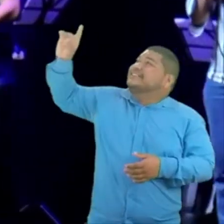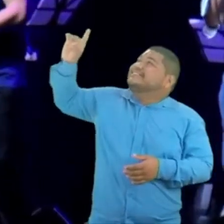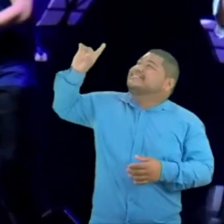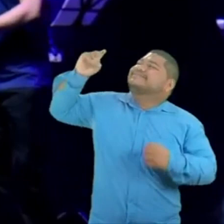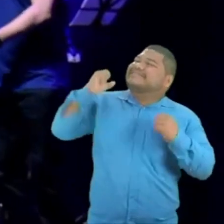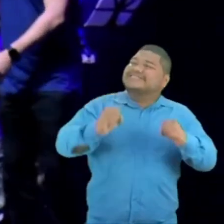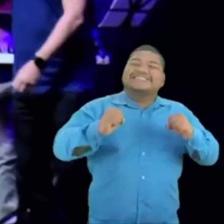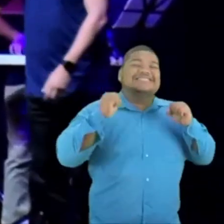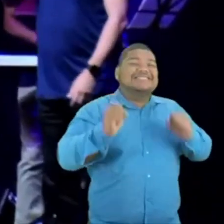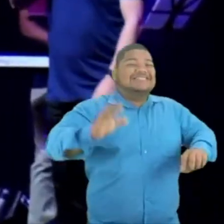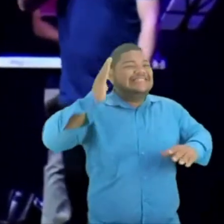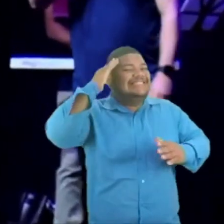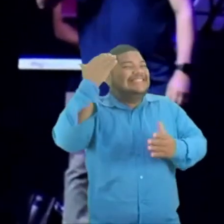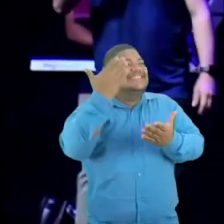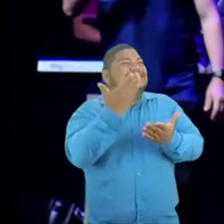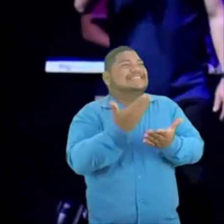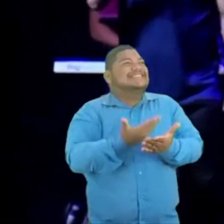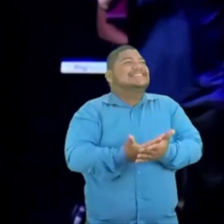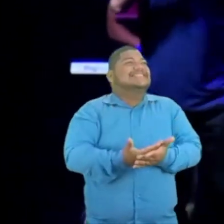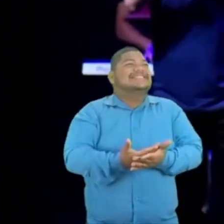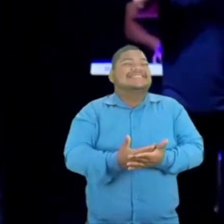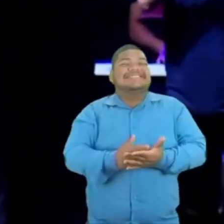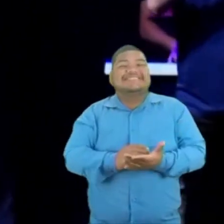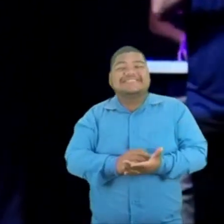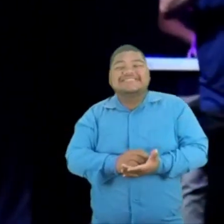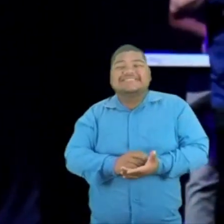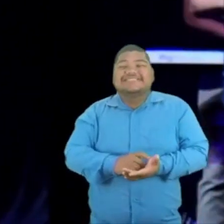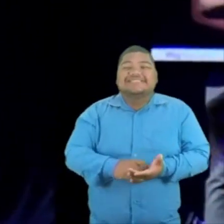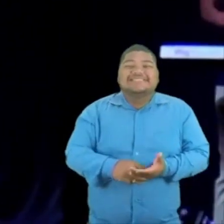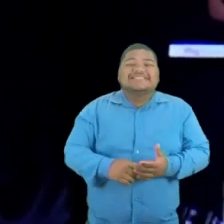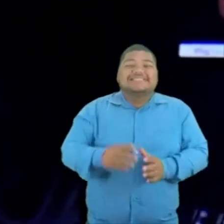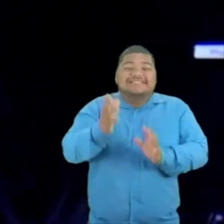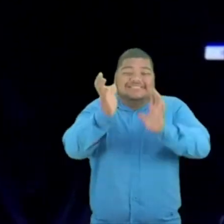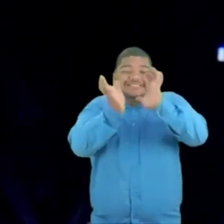nele a gente pode confiar.